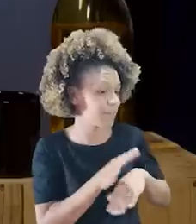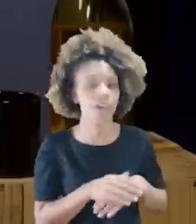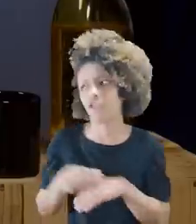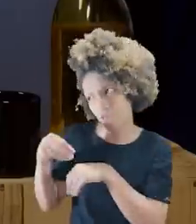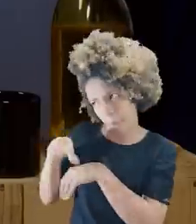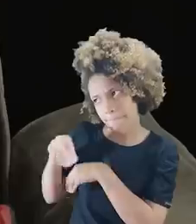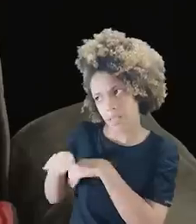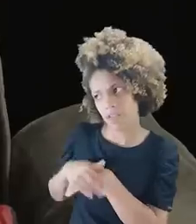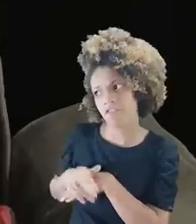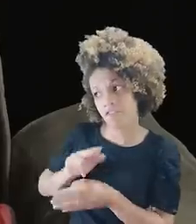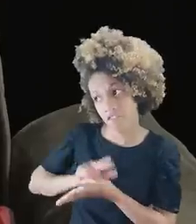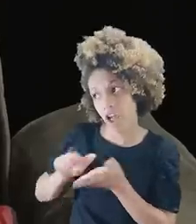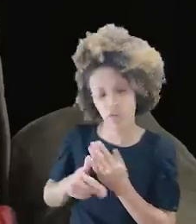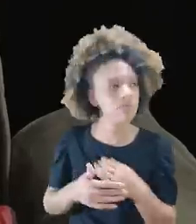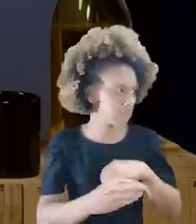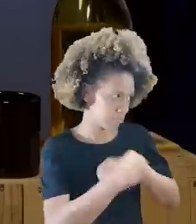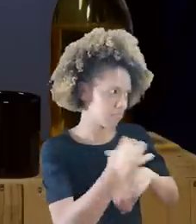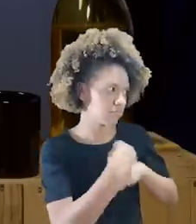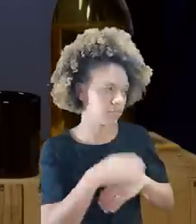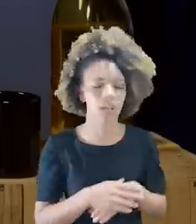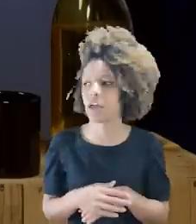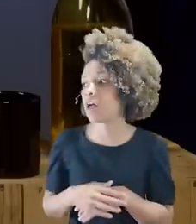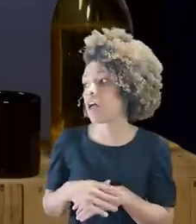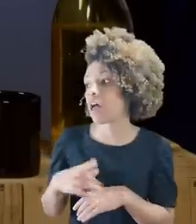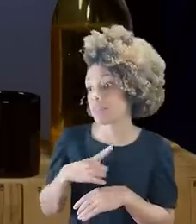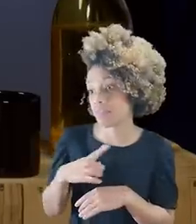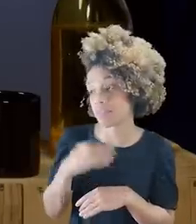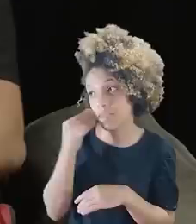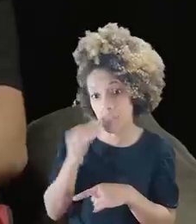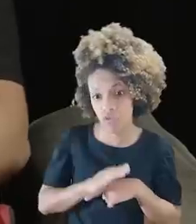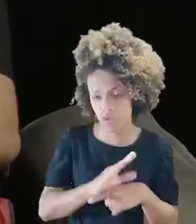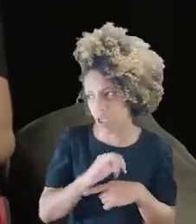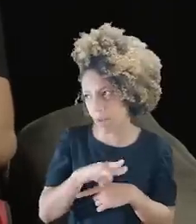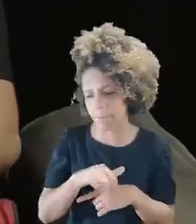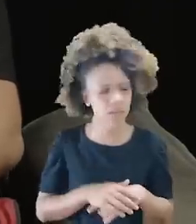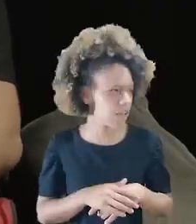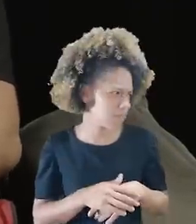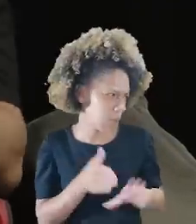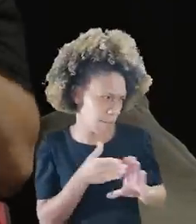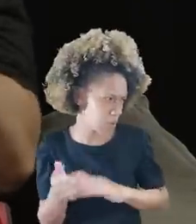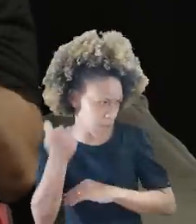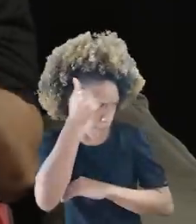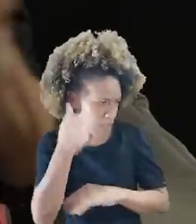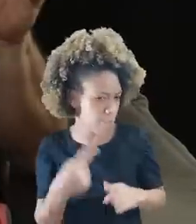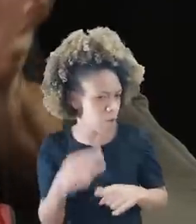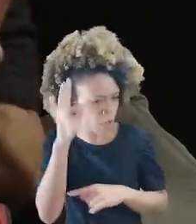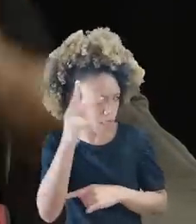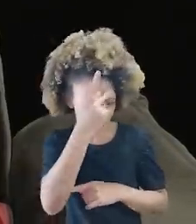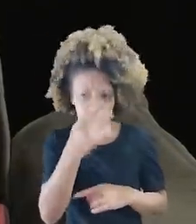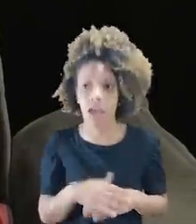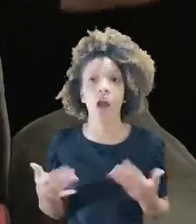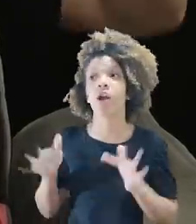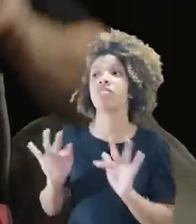te passar faço bast cabia T tô ajudando ela desde o começo do TDH del tu chegou a se arrepender assim em algum momento porque TDH é isso Ah